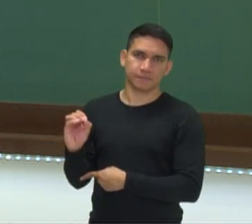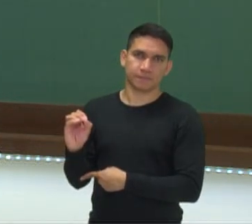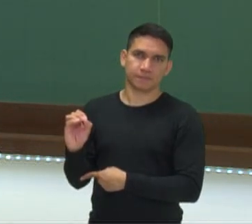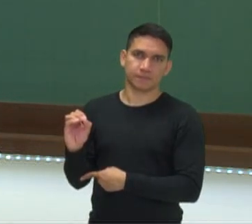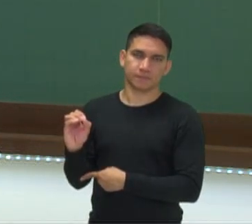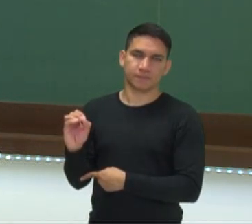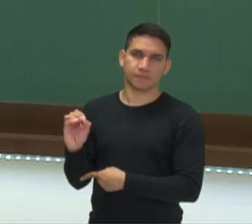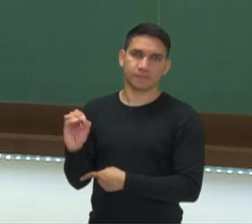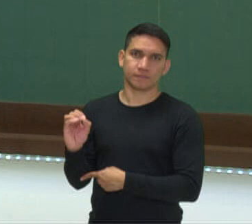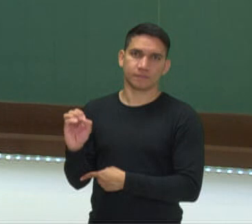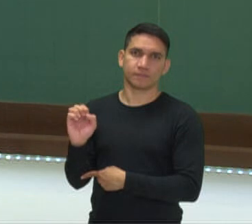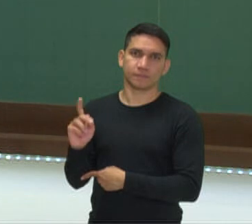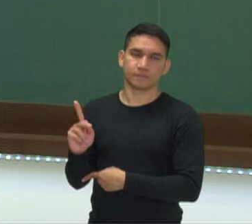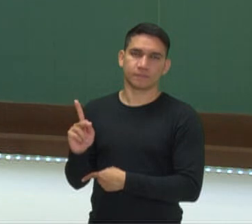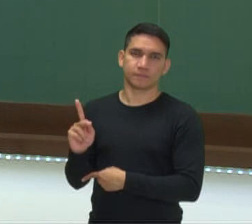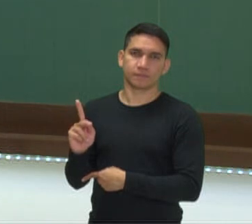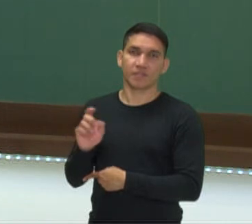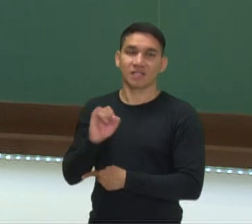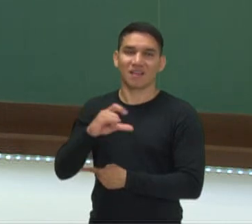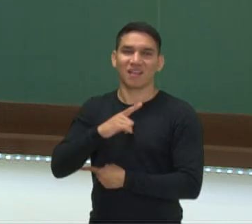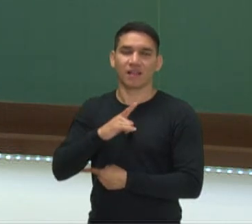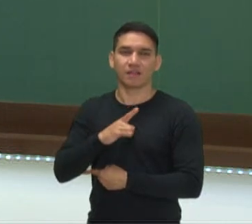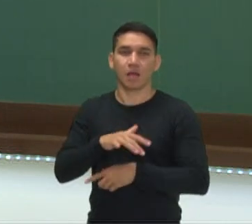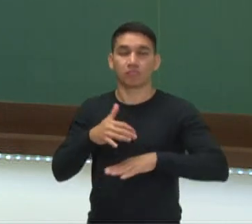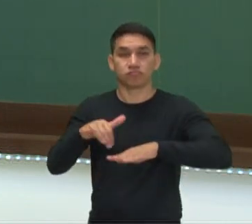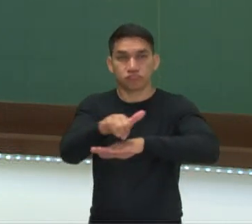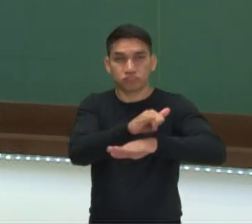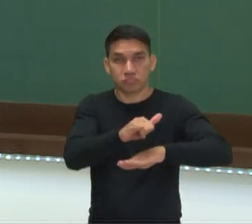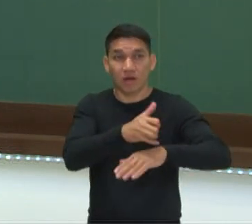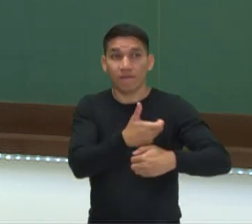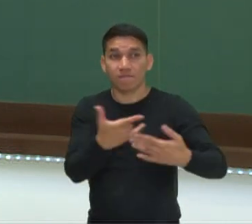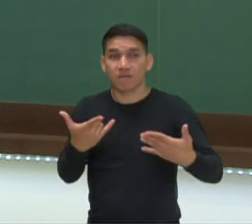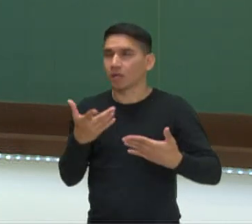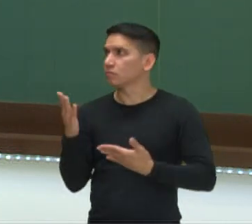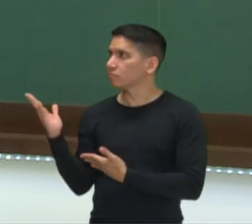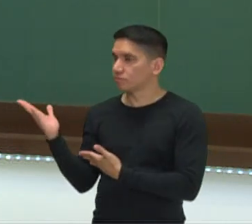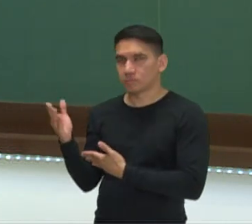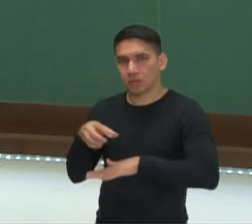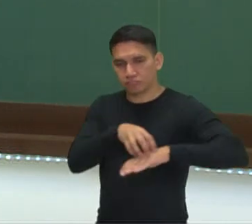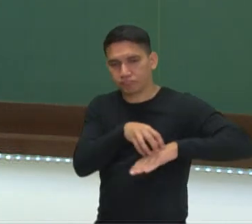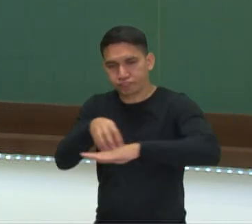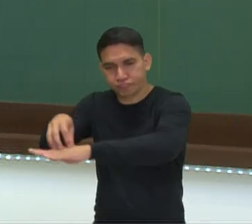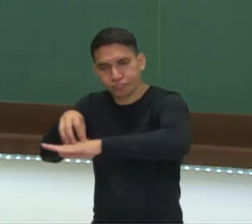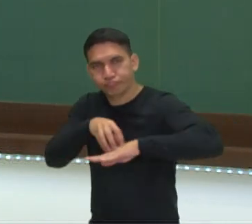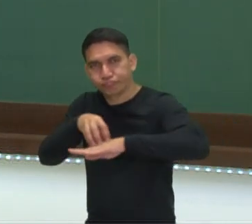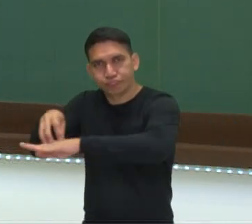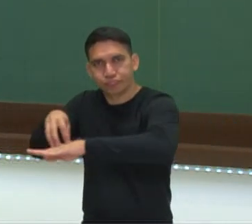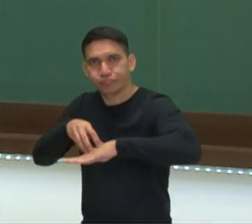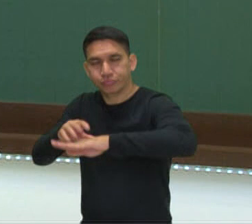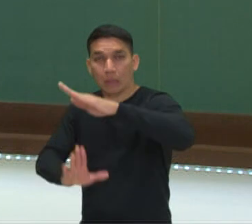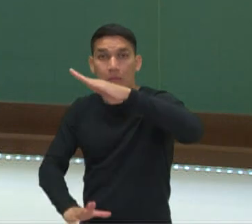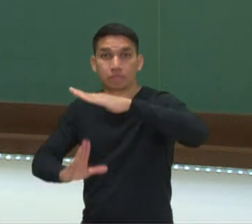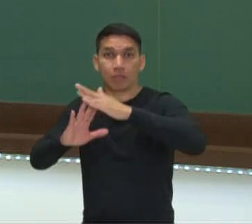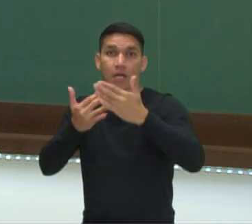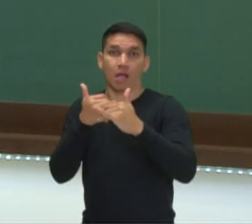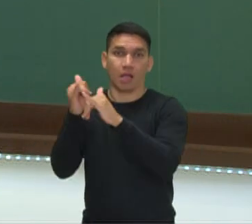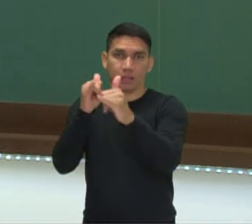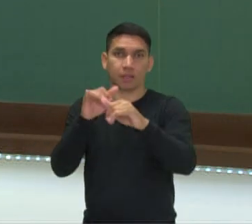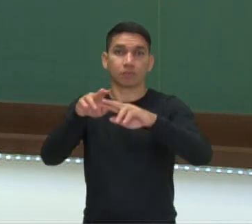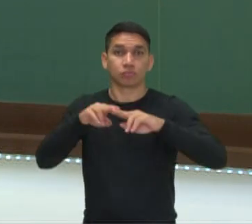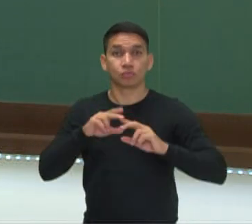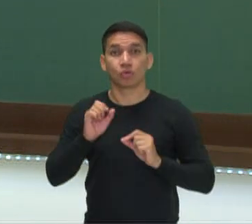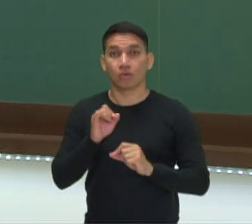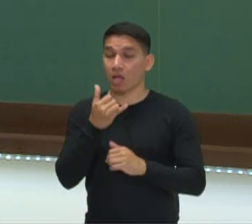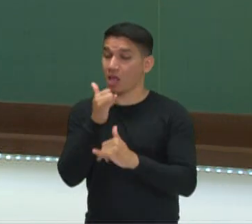ok? Alta corrente significa muitos caminhãozinhos desse, o que significa alta corrente elétrica, beleza? Então, alta